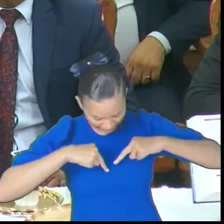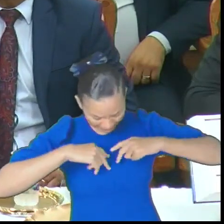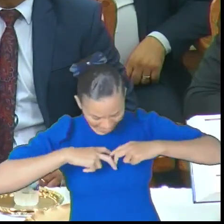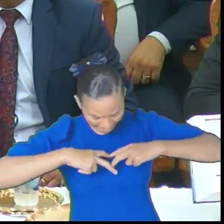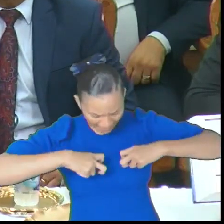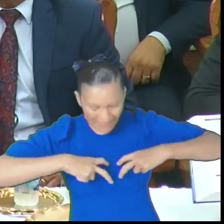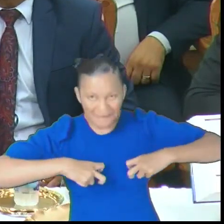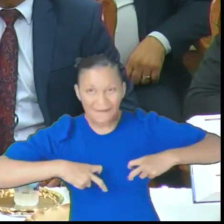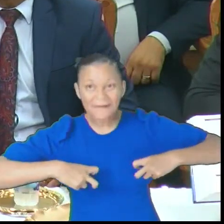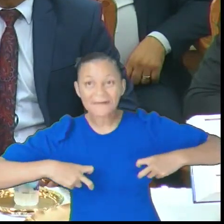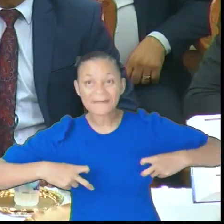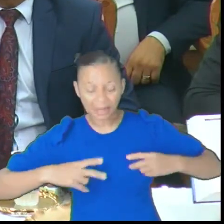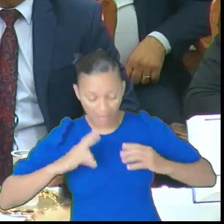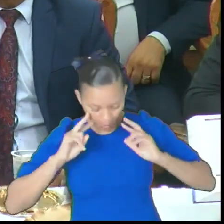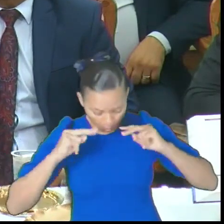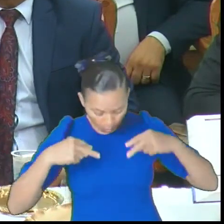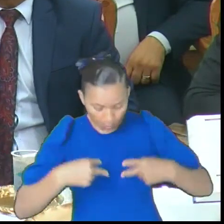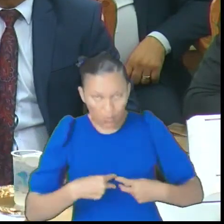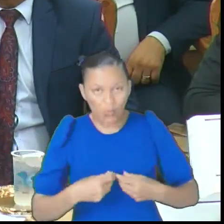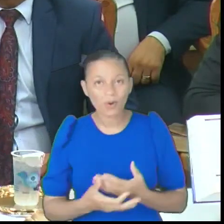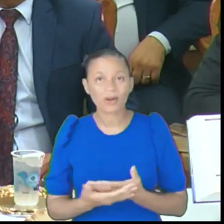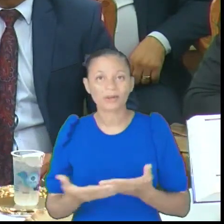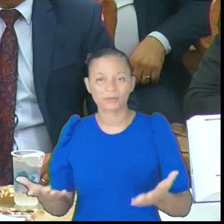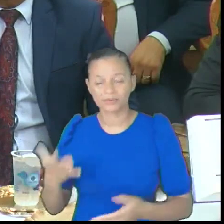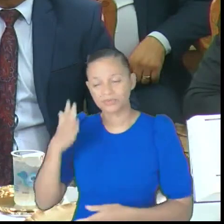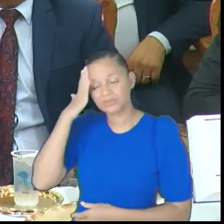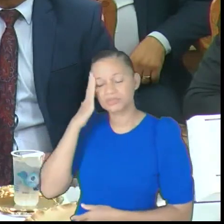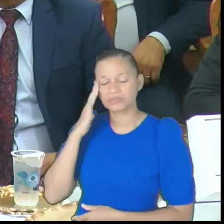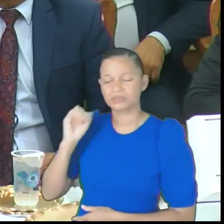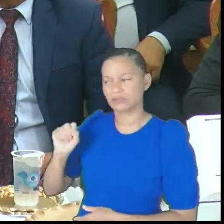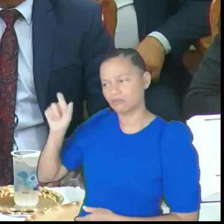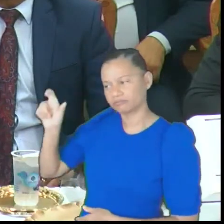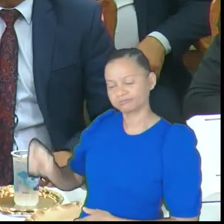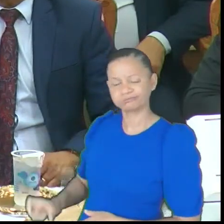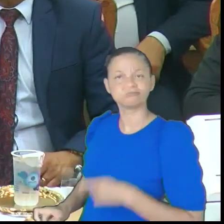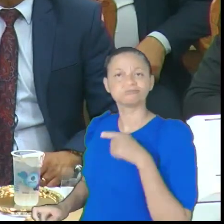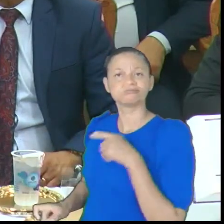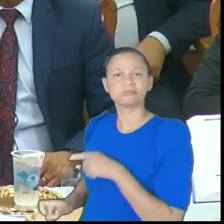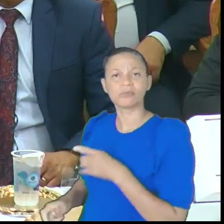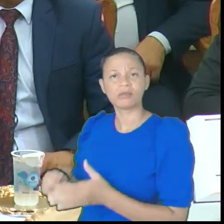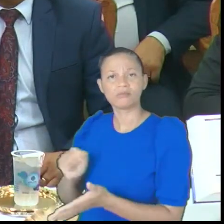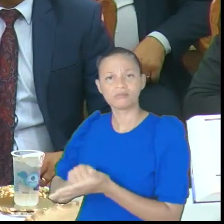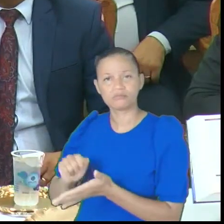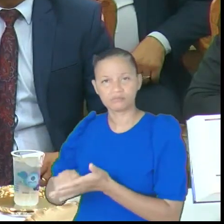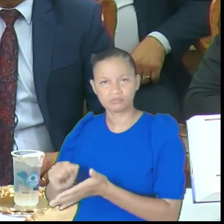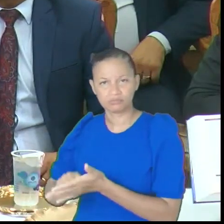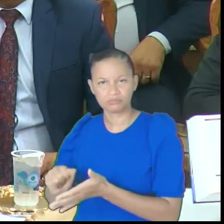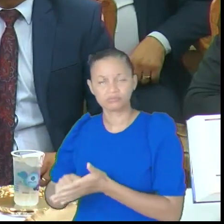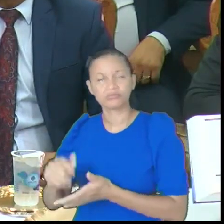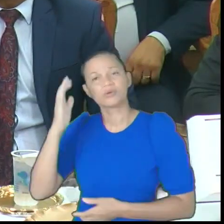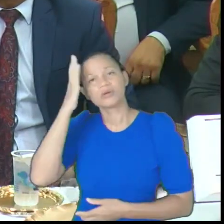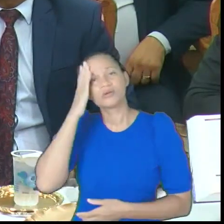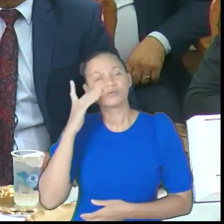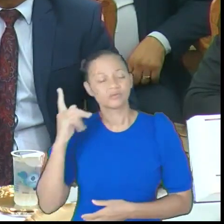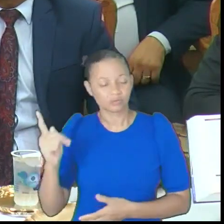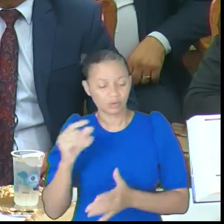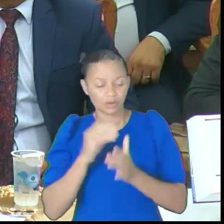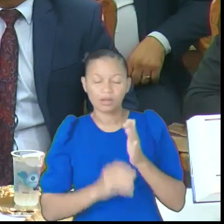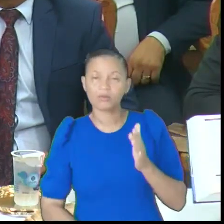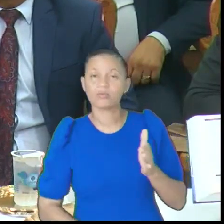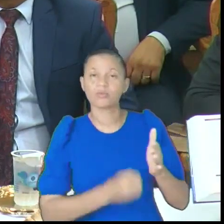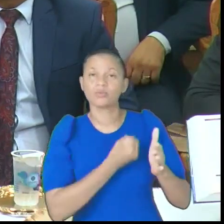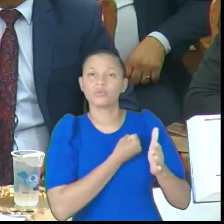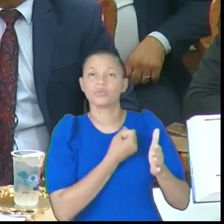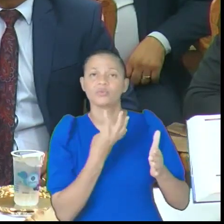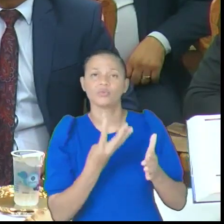si. O querido e grande sábio Salomão escreveu nos Provérbios, capítulo de número